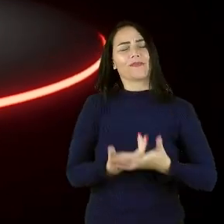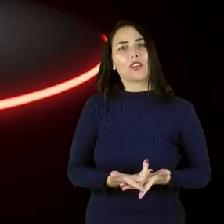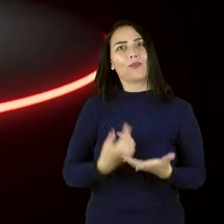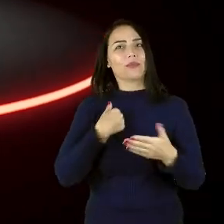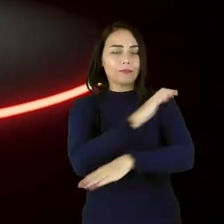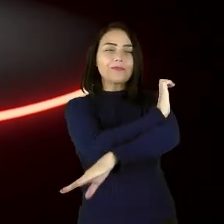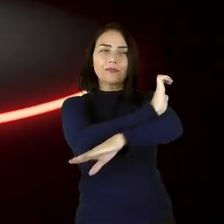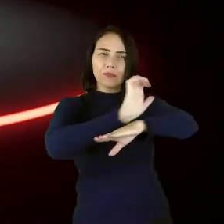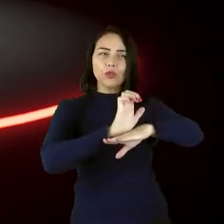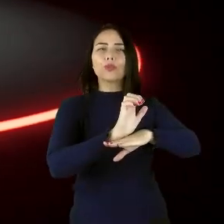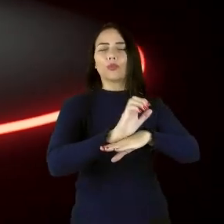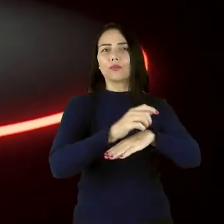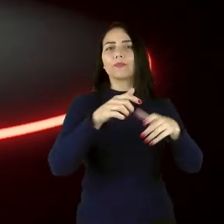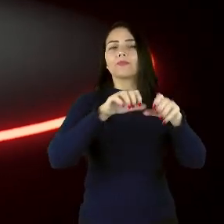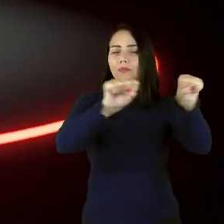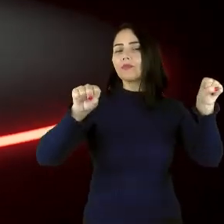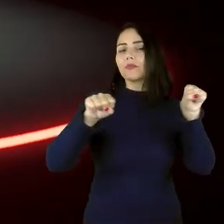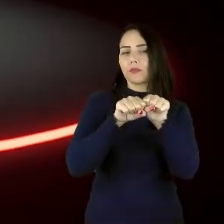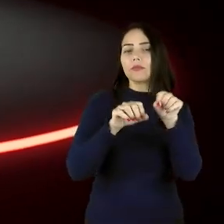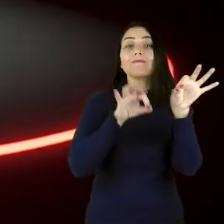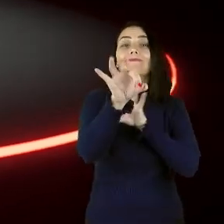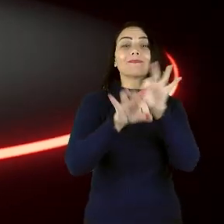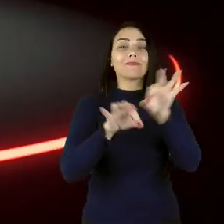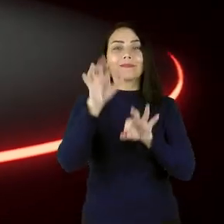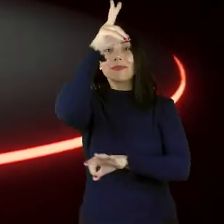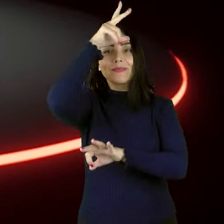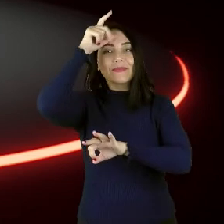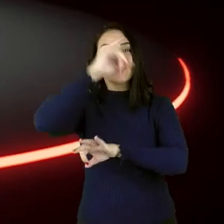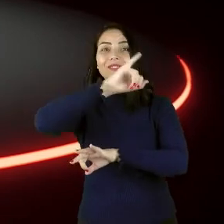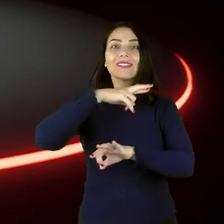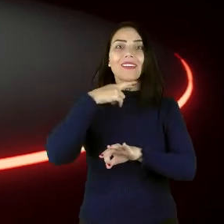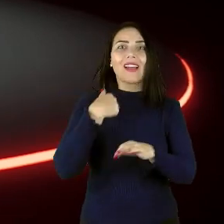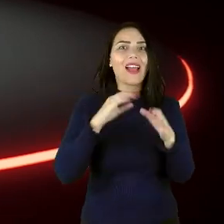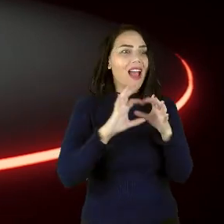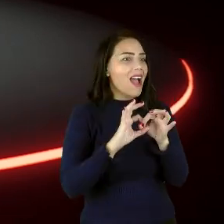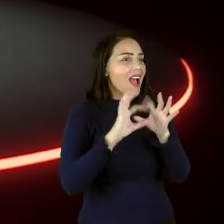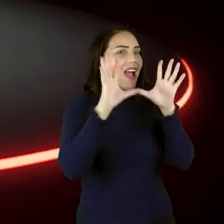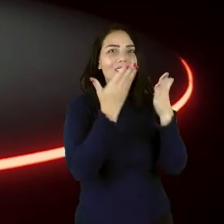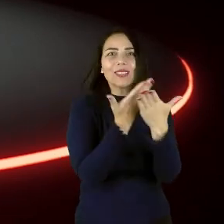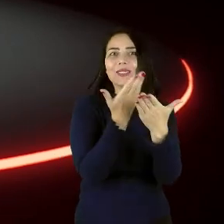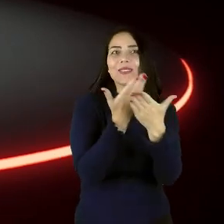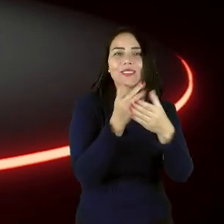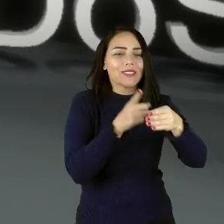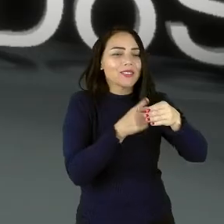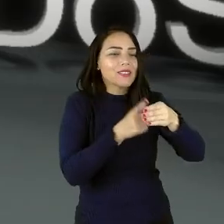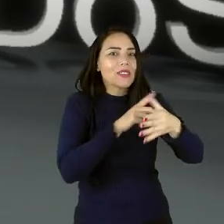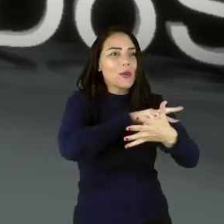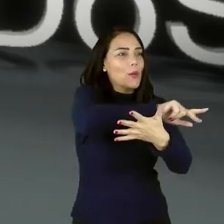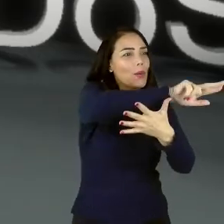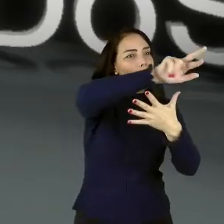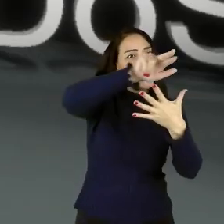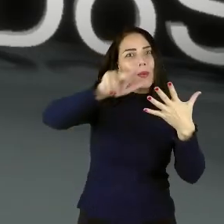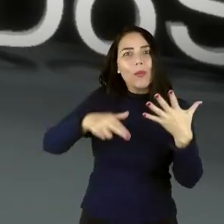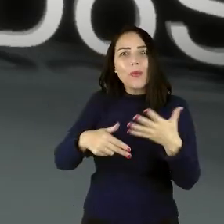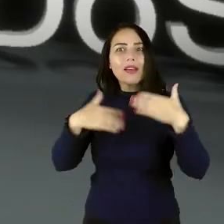de Planejamento da Prefeitura de Jaraguá do Sul, o que me permitiu estudar a cidade em diferentes aspectos. E